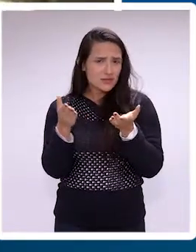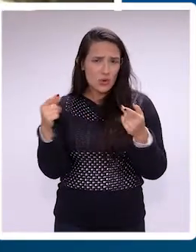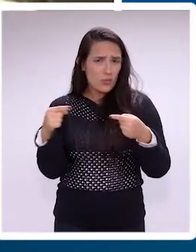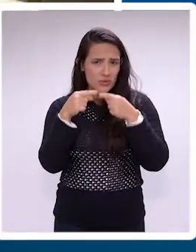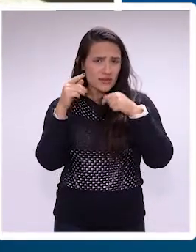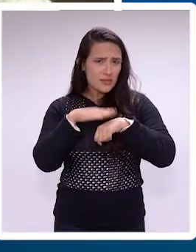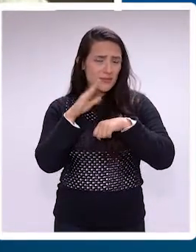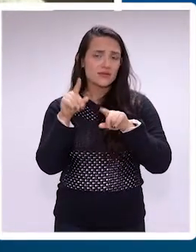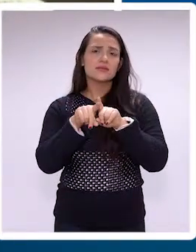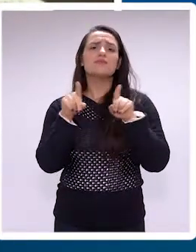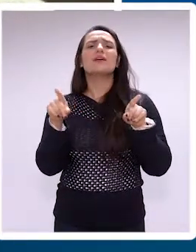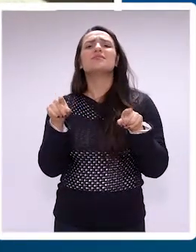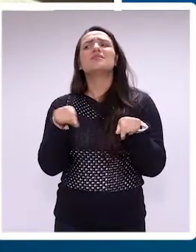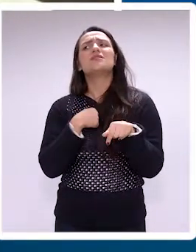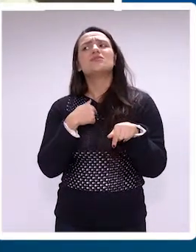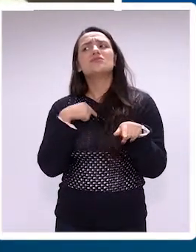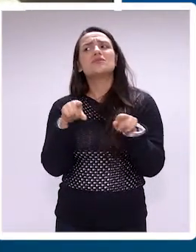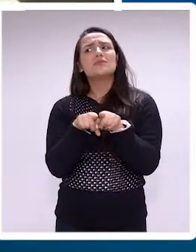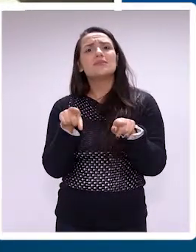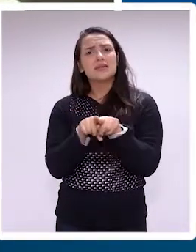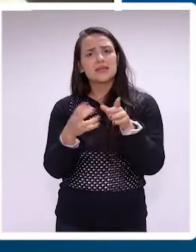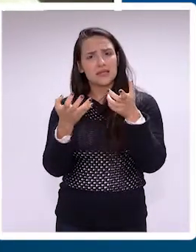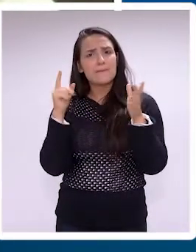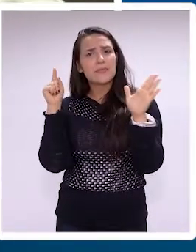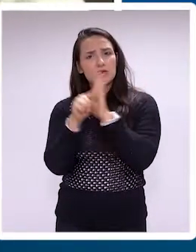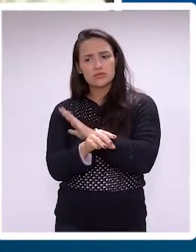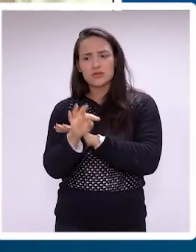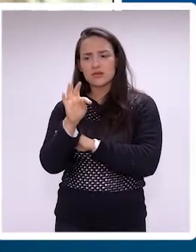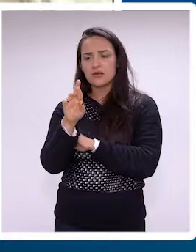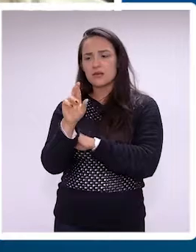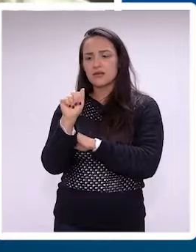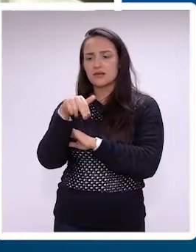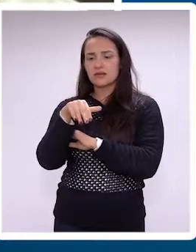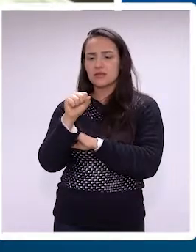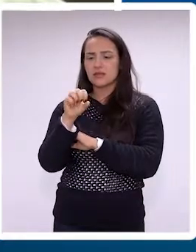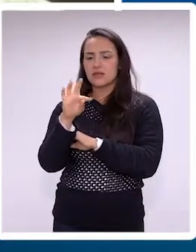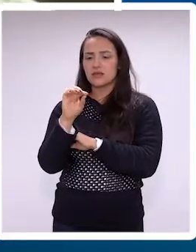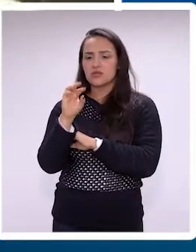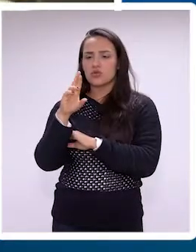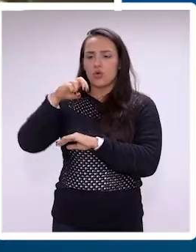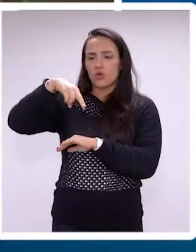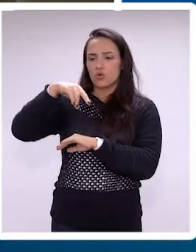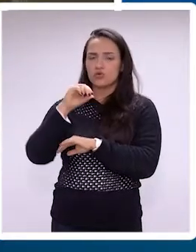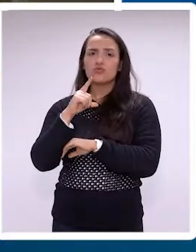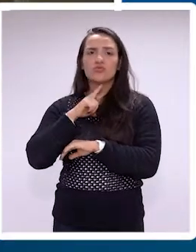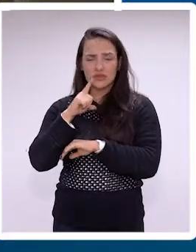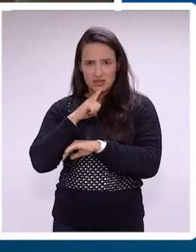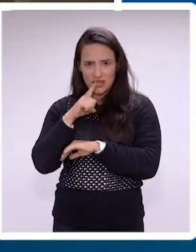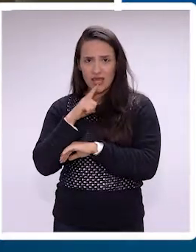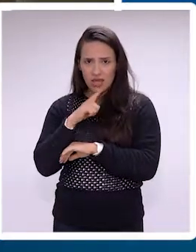também queria saber se esse transtorno, ele advém de outras doenças psiquiátricas.